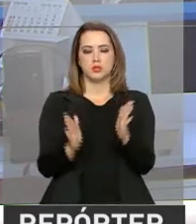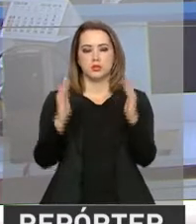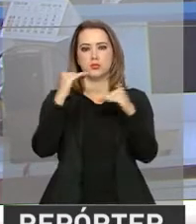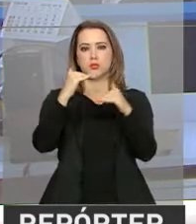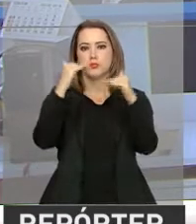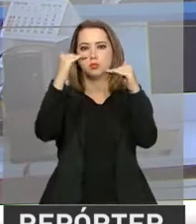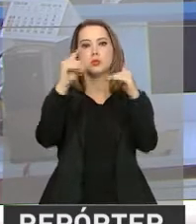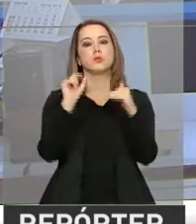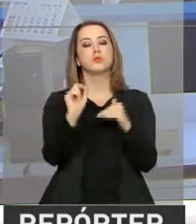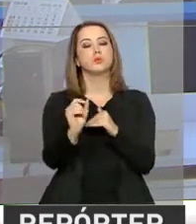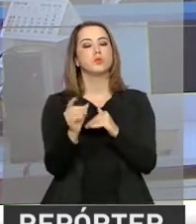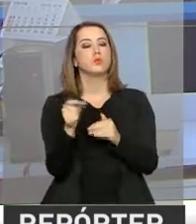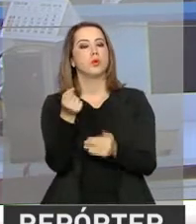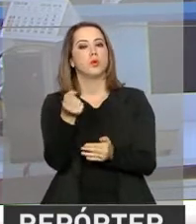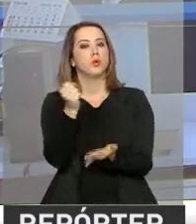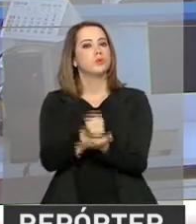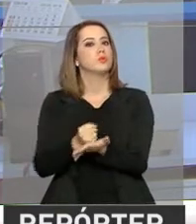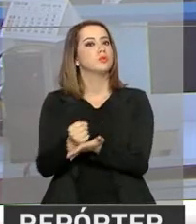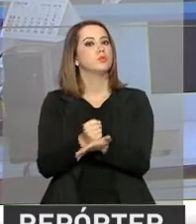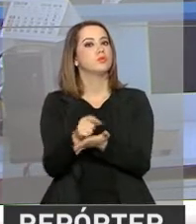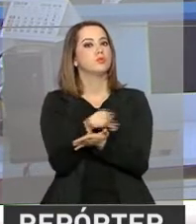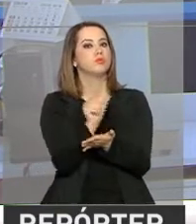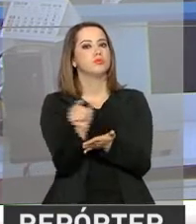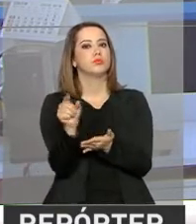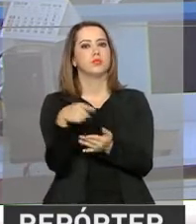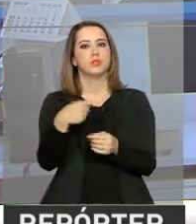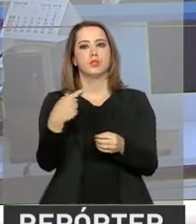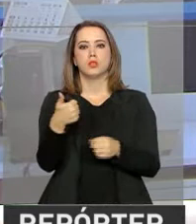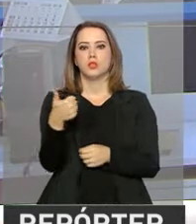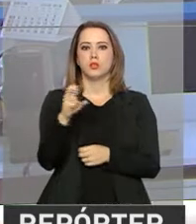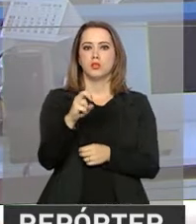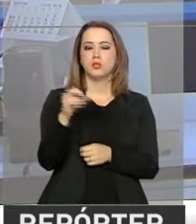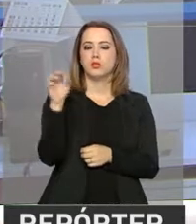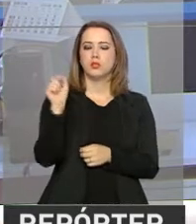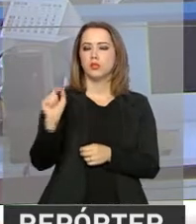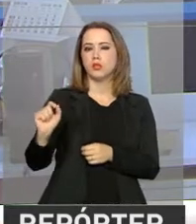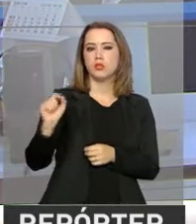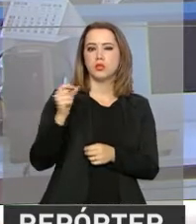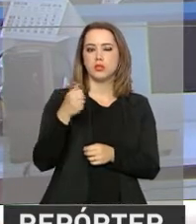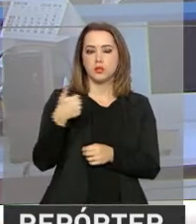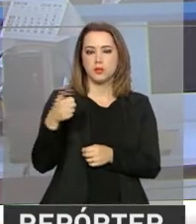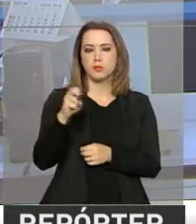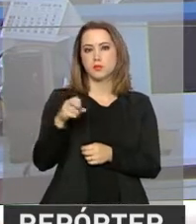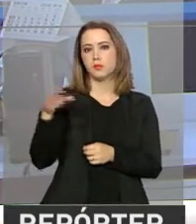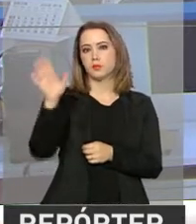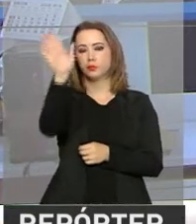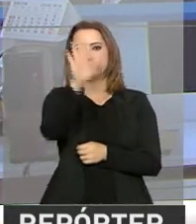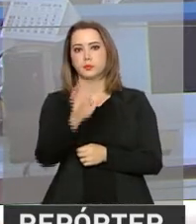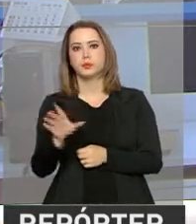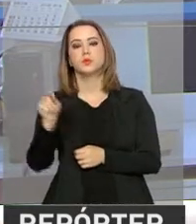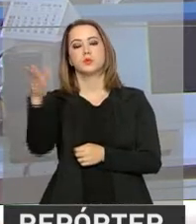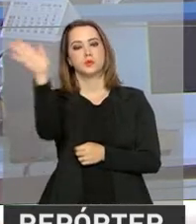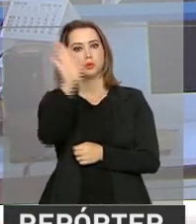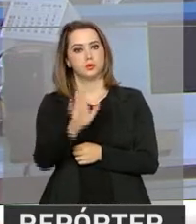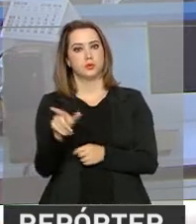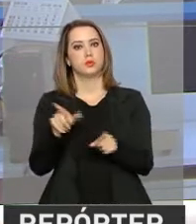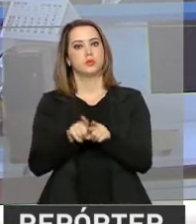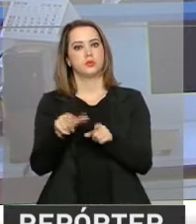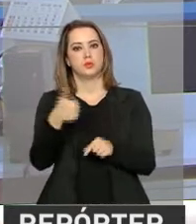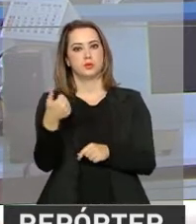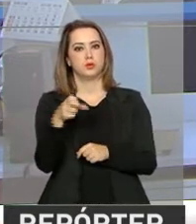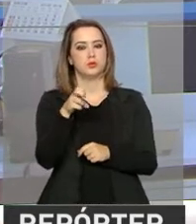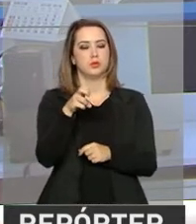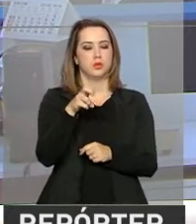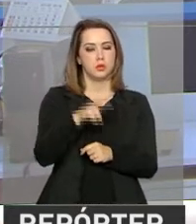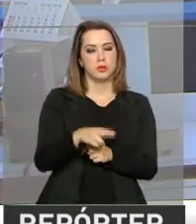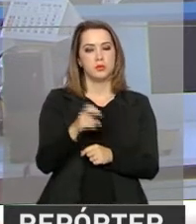é desenvolvido em 15 regiões do país. Moradores de cerca de 1.000 municípios vão ser beneficiados com